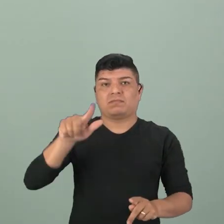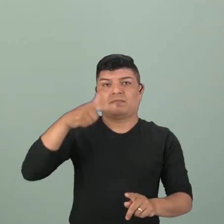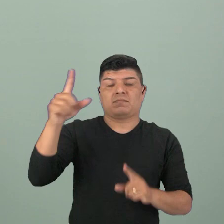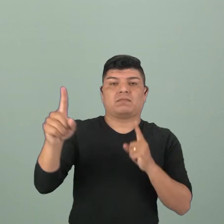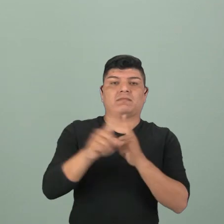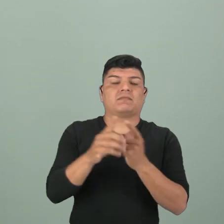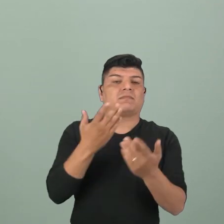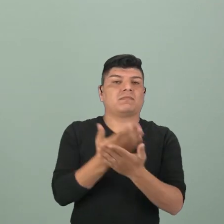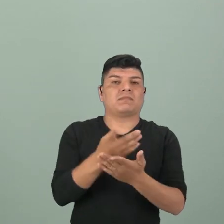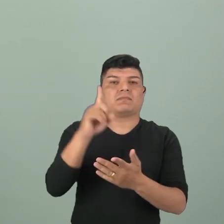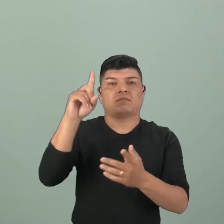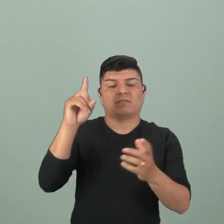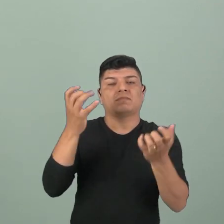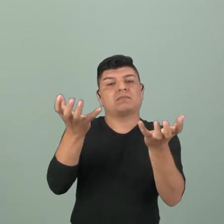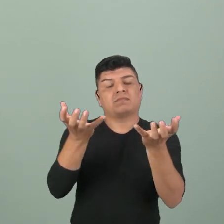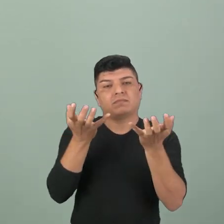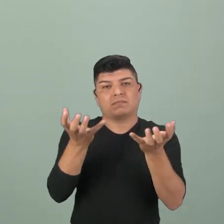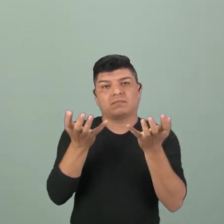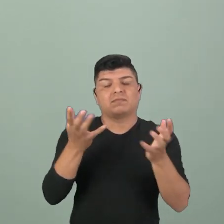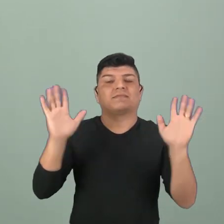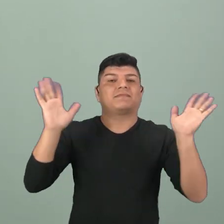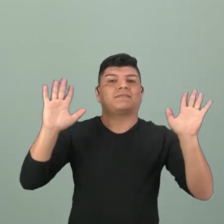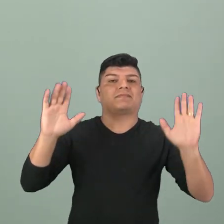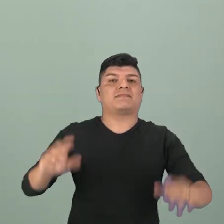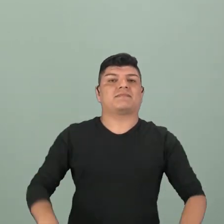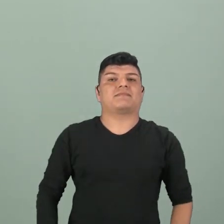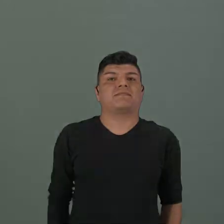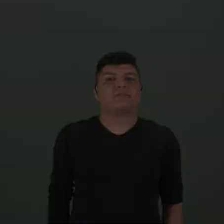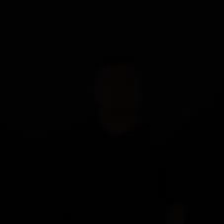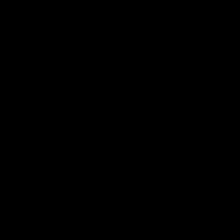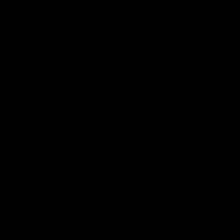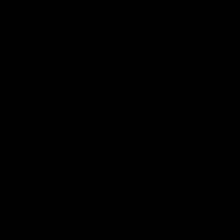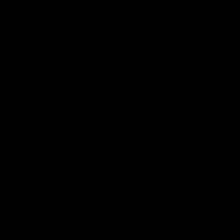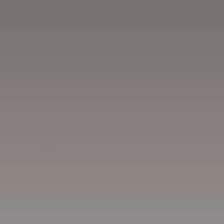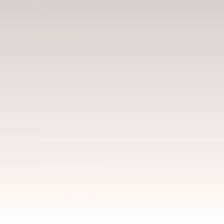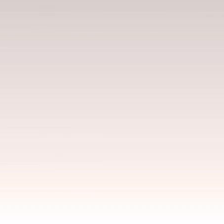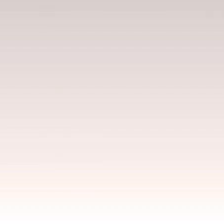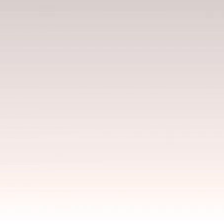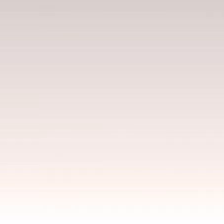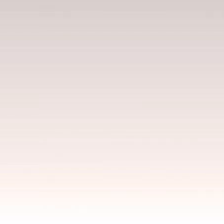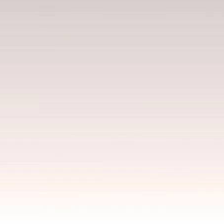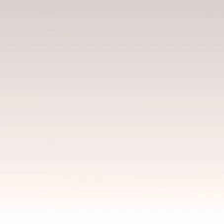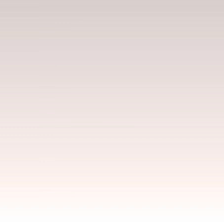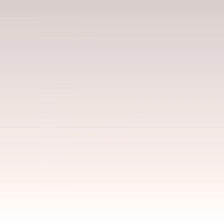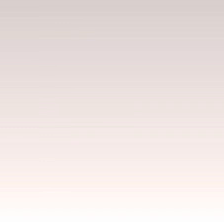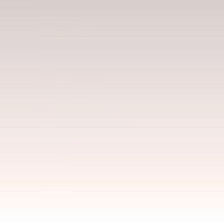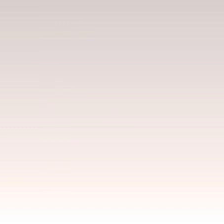próxima aula, se Deus permitir. Tchau, tchau.